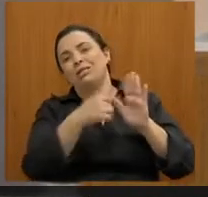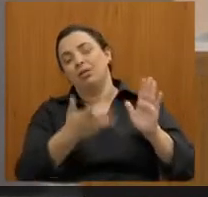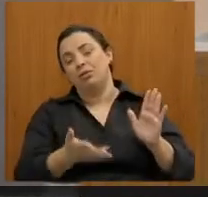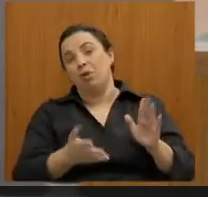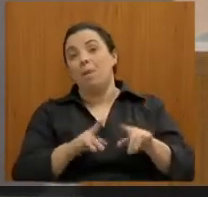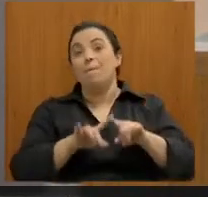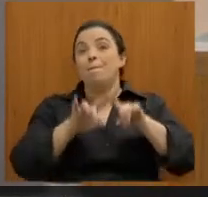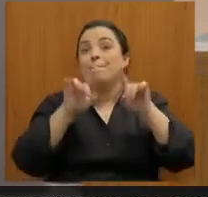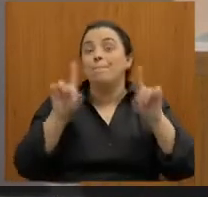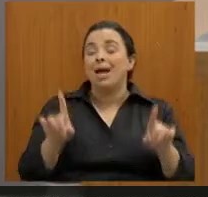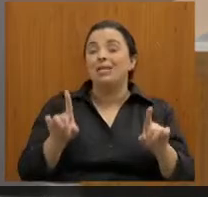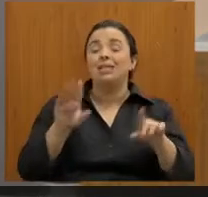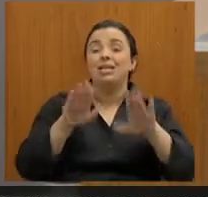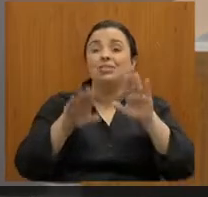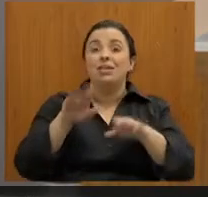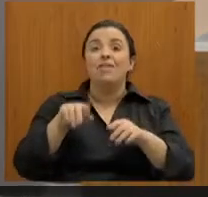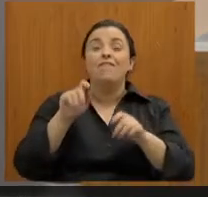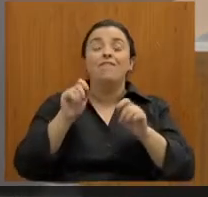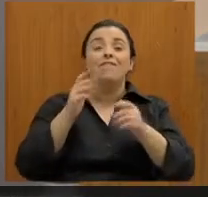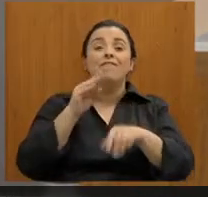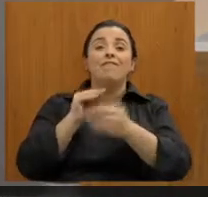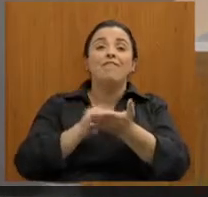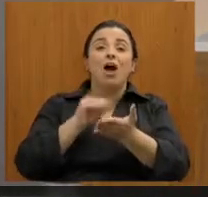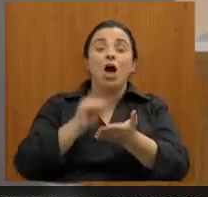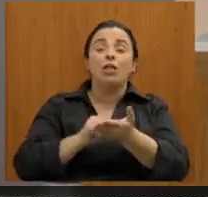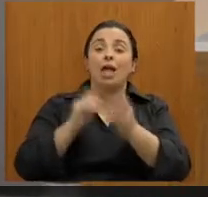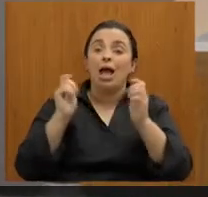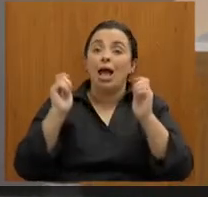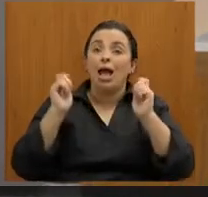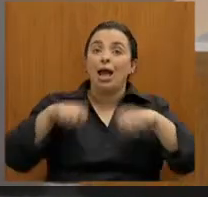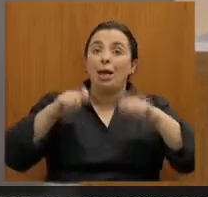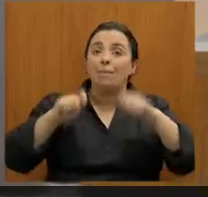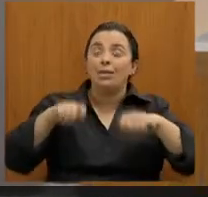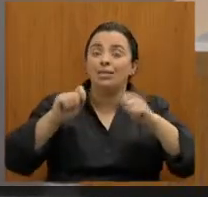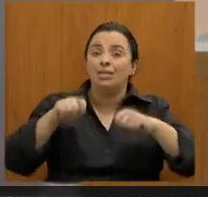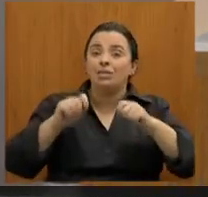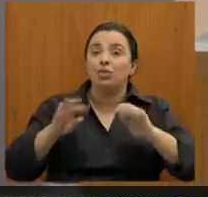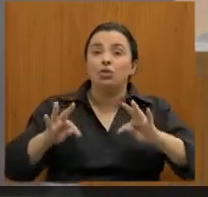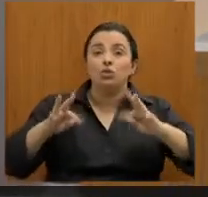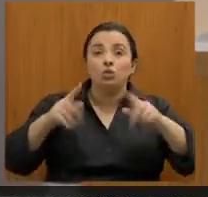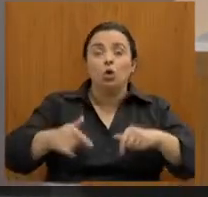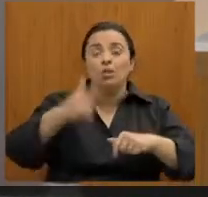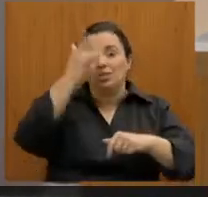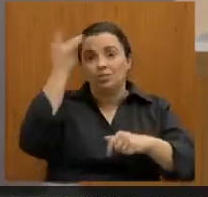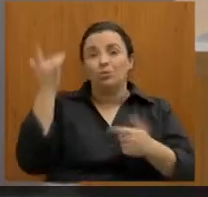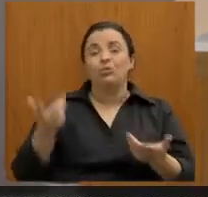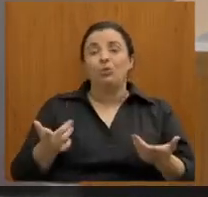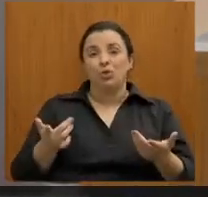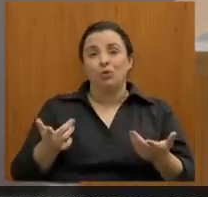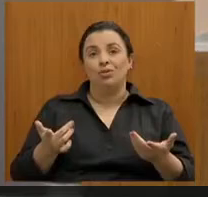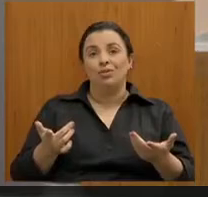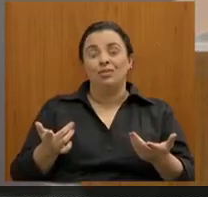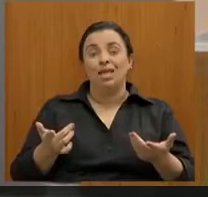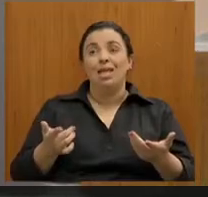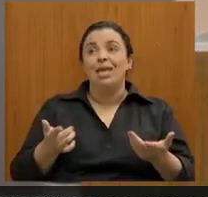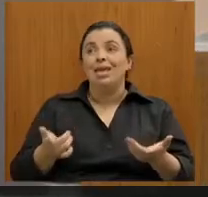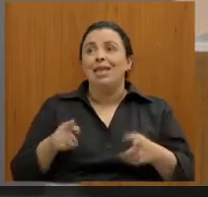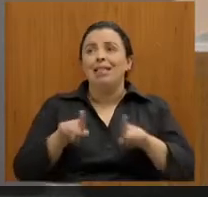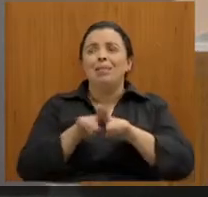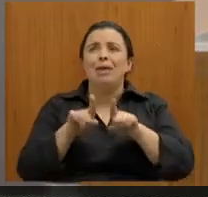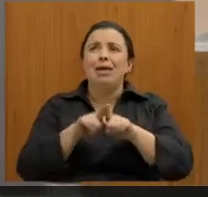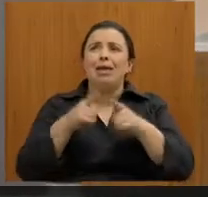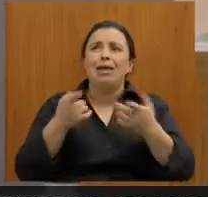capacitação juntada com amorosidade dos procedimentos que desencadeiam sensação de impunidade